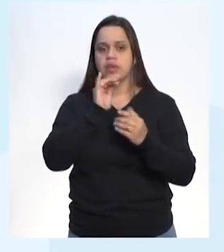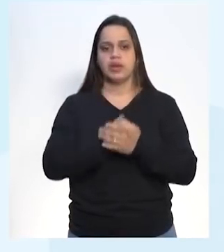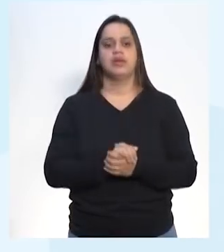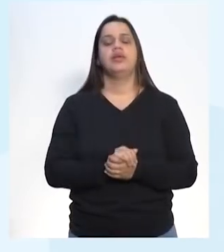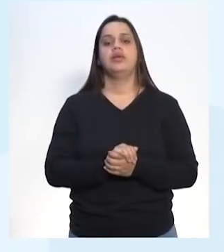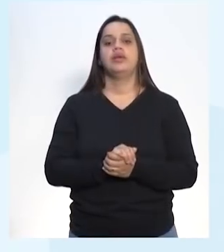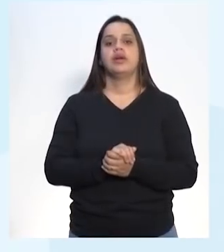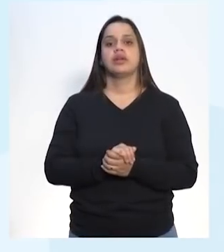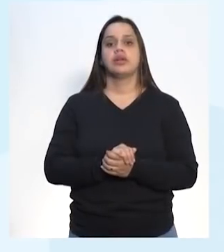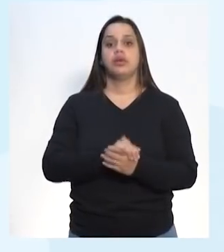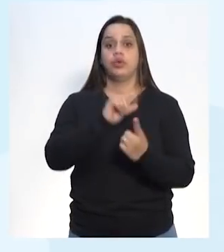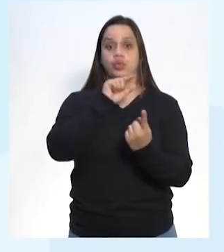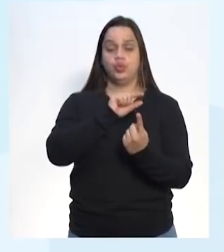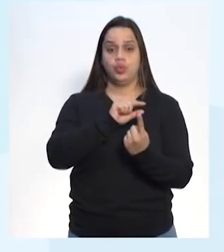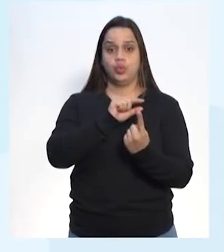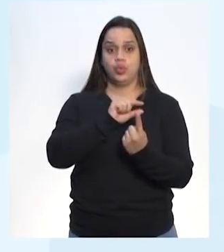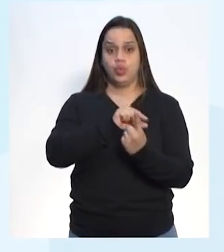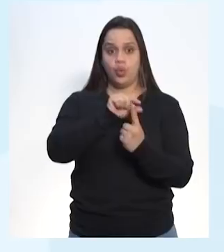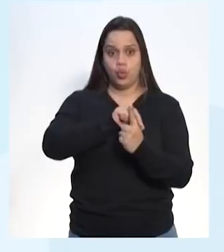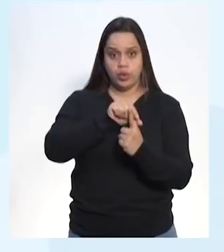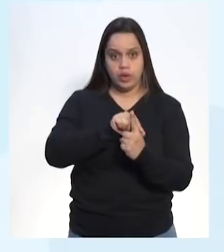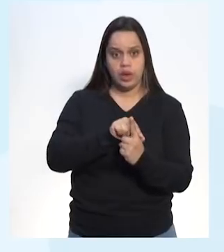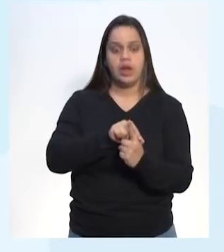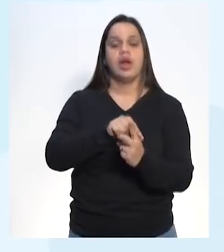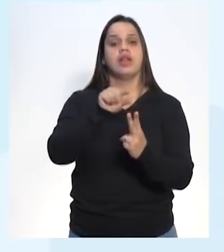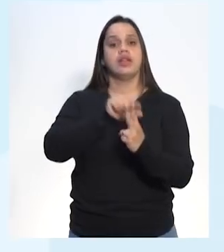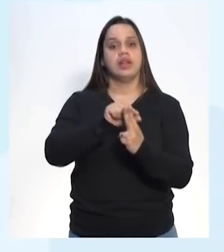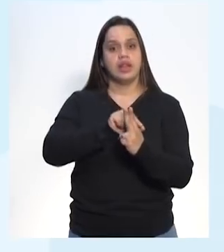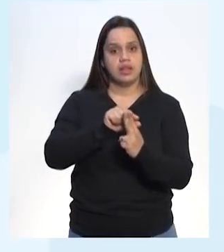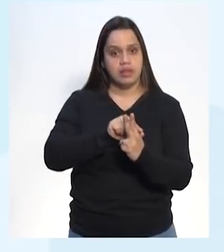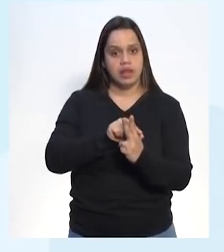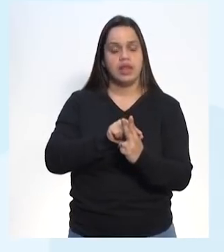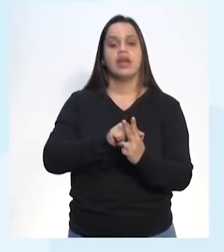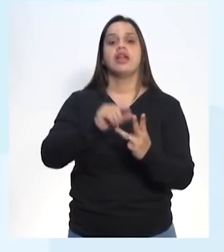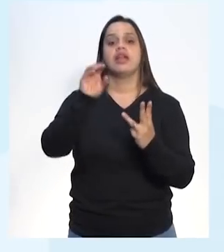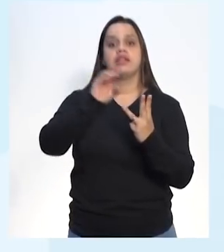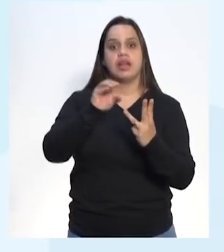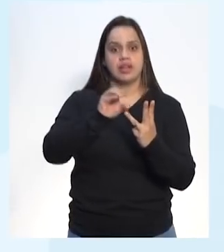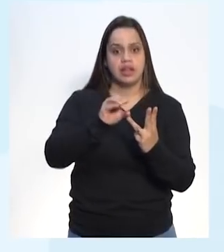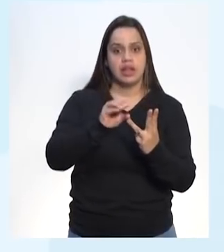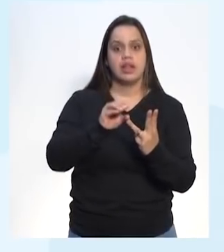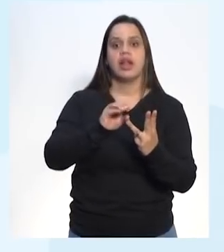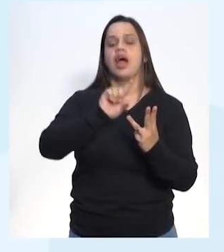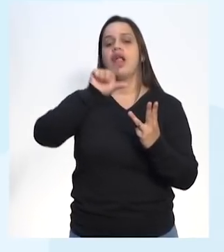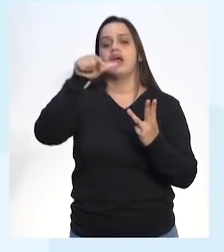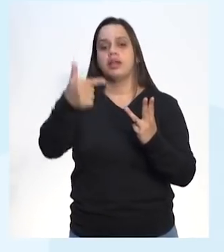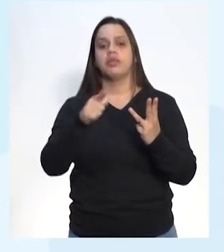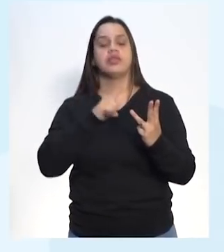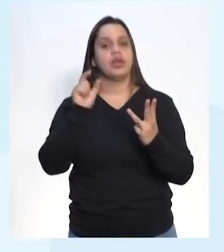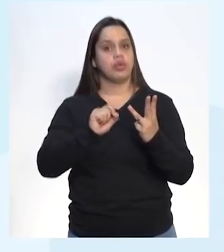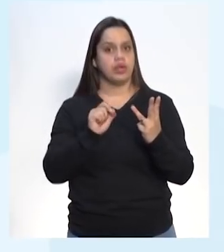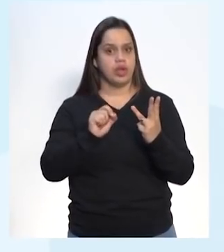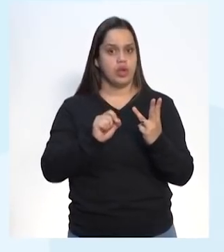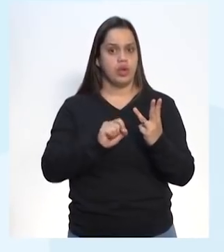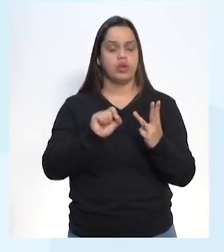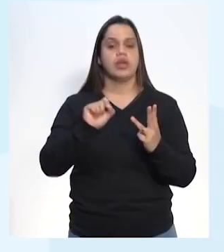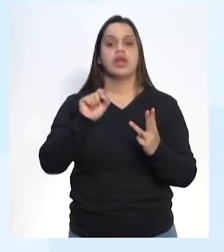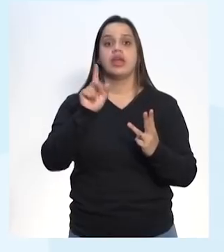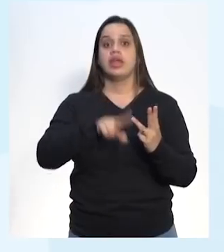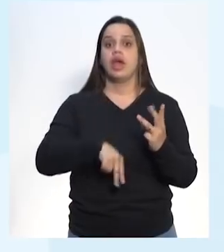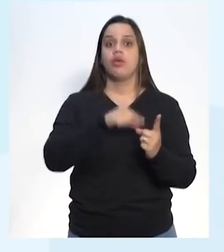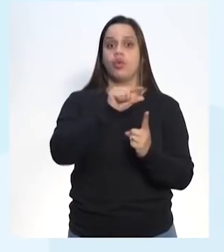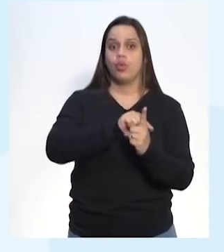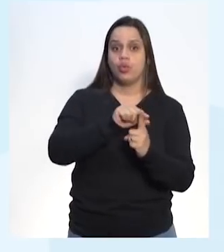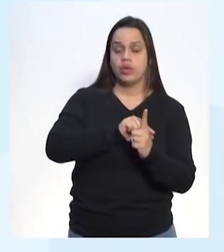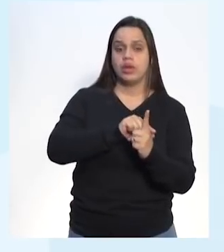das unidades, nós temos a unidade, a dezena, a centena, aí nós utilizamos outra ali, né? A unidade,